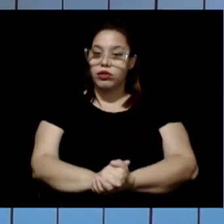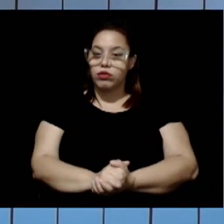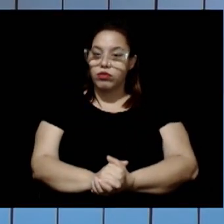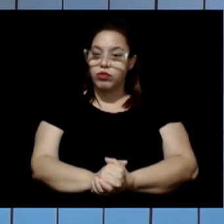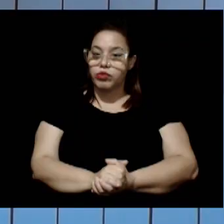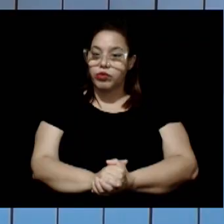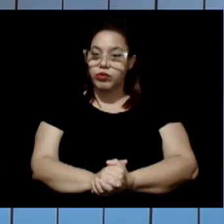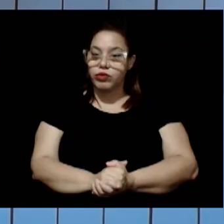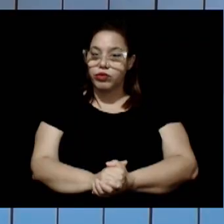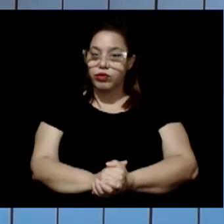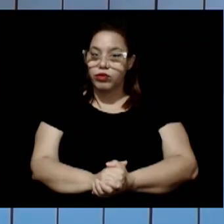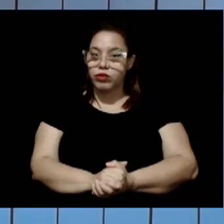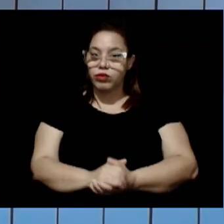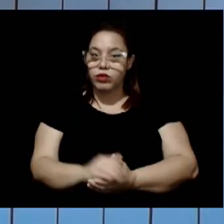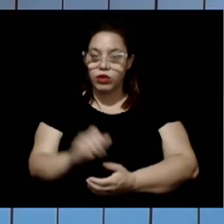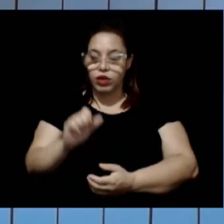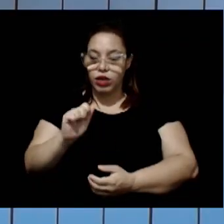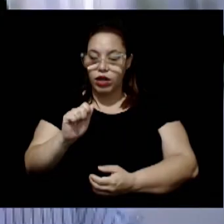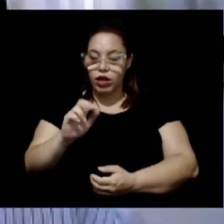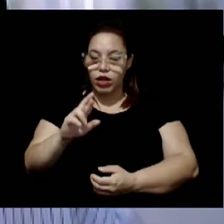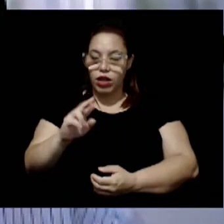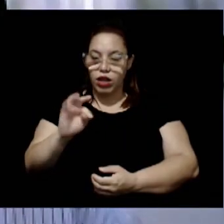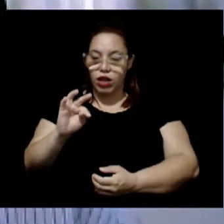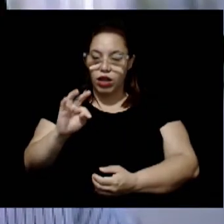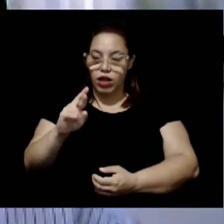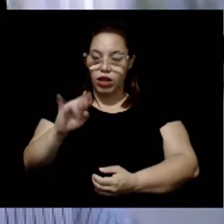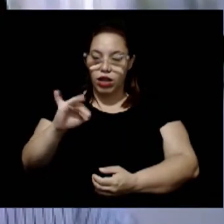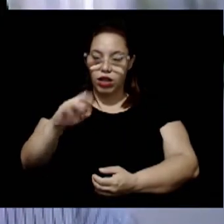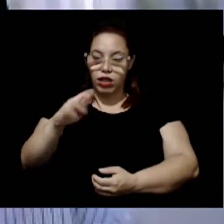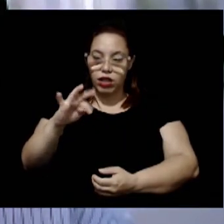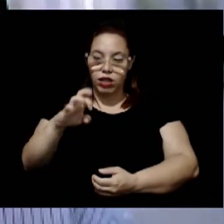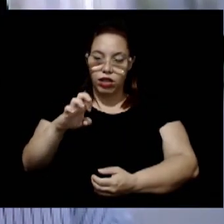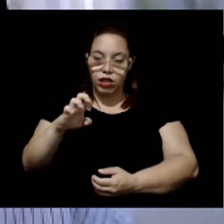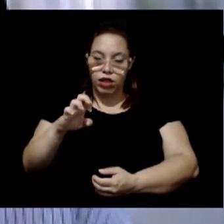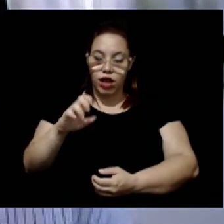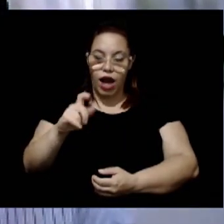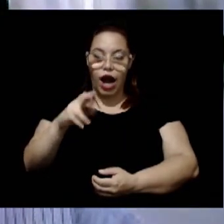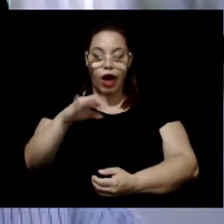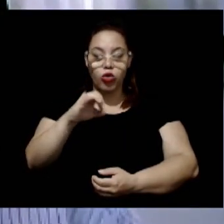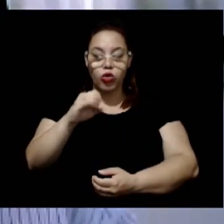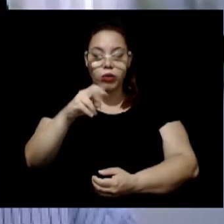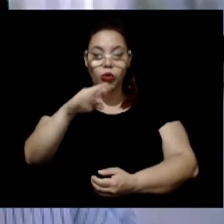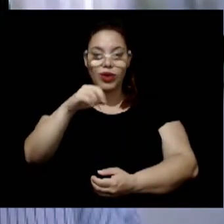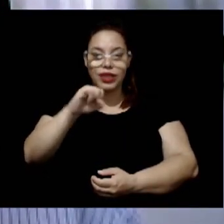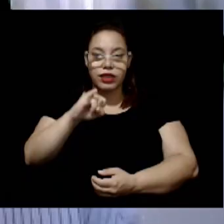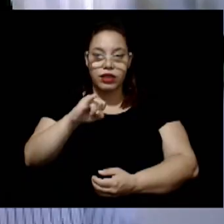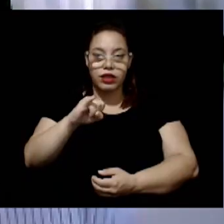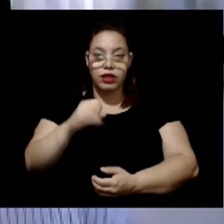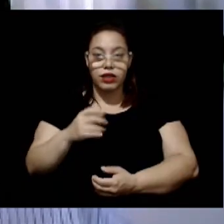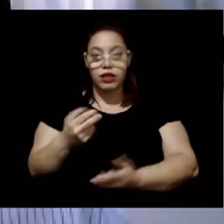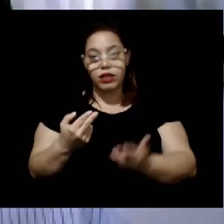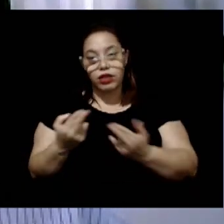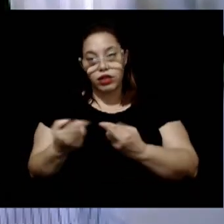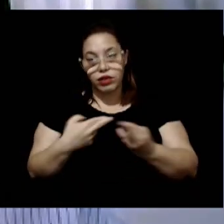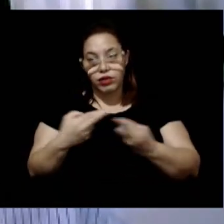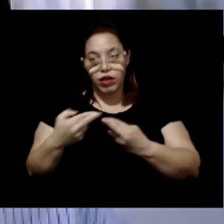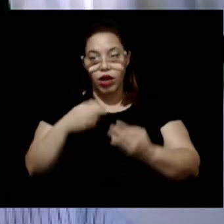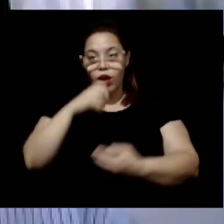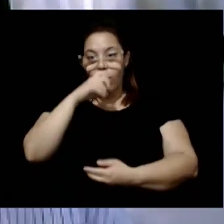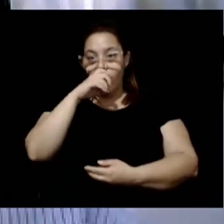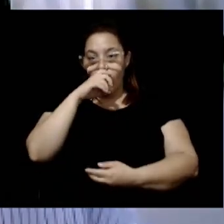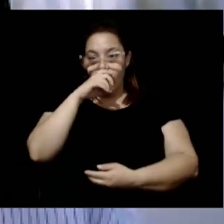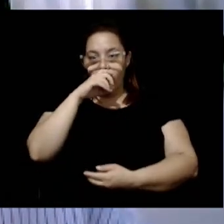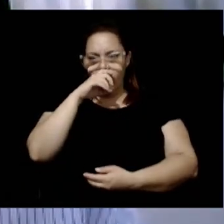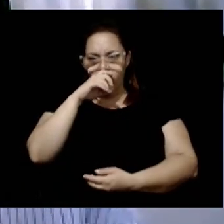Então, a artrite reumatoide é uma doença autoimune, ou seja, ela tem a ver com desequilíbrio do sistema